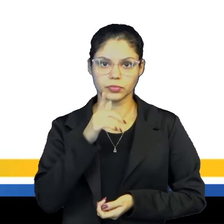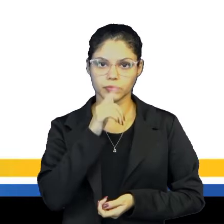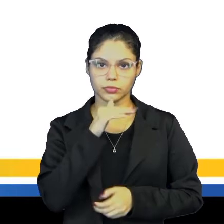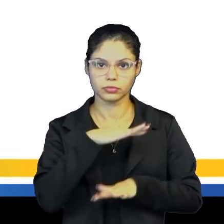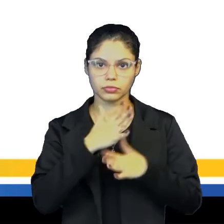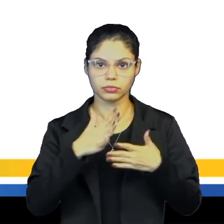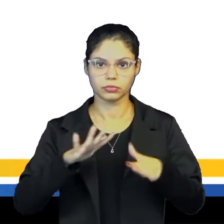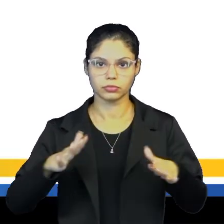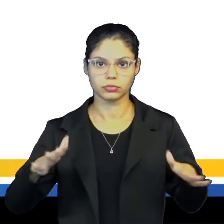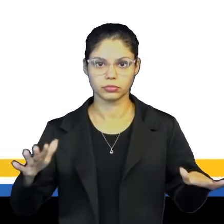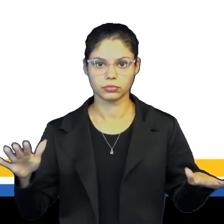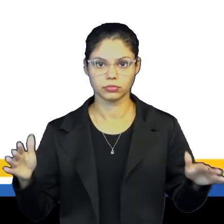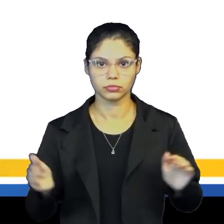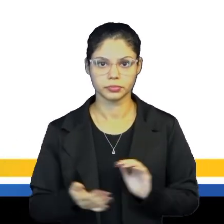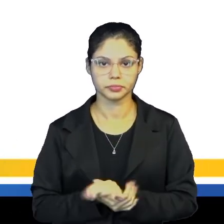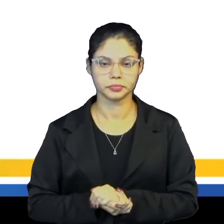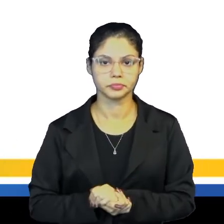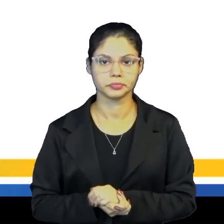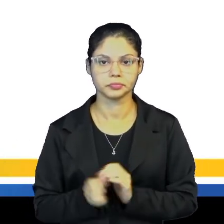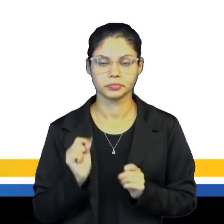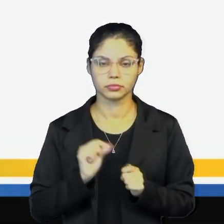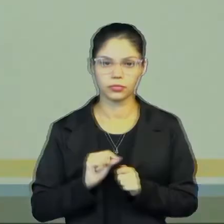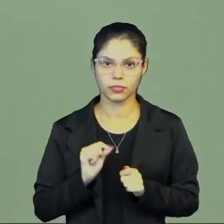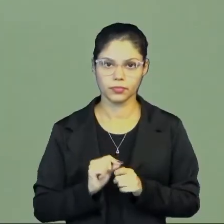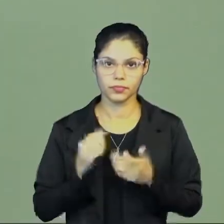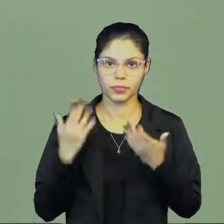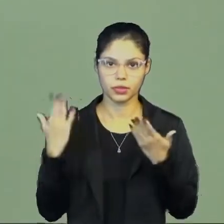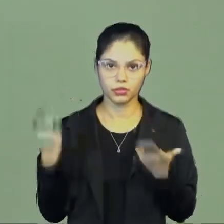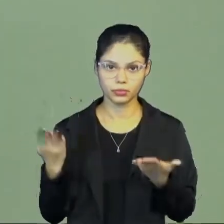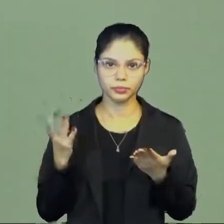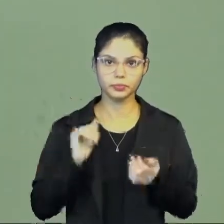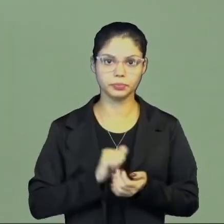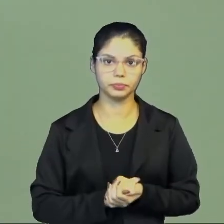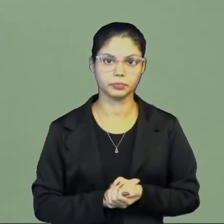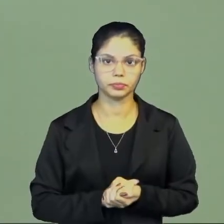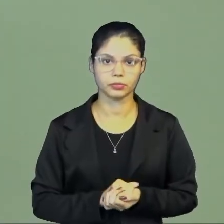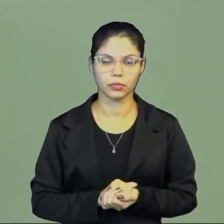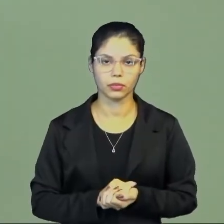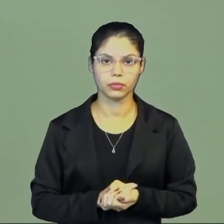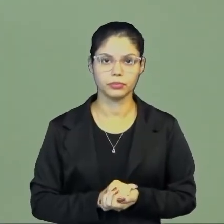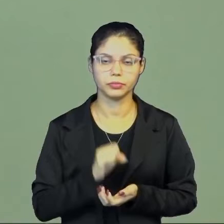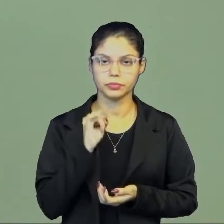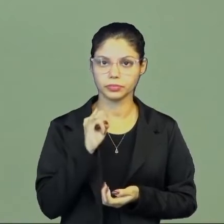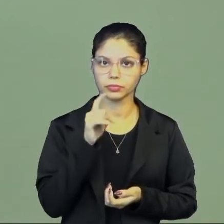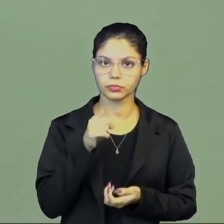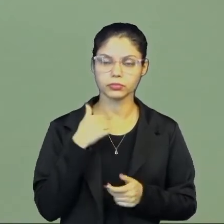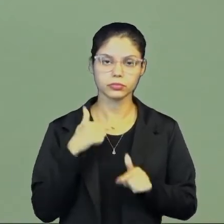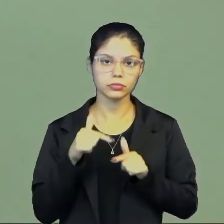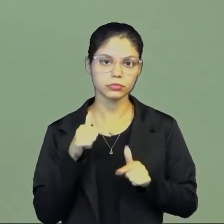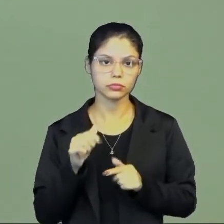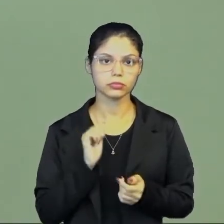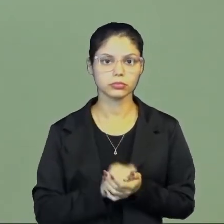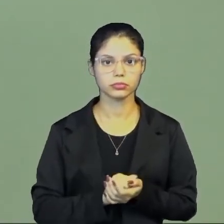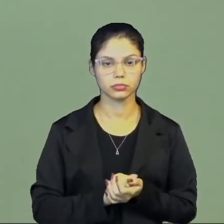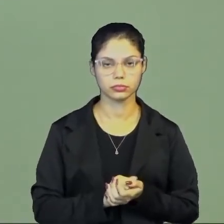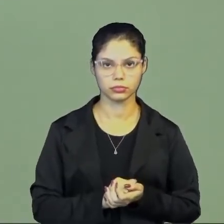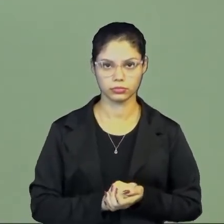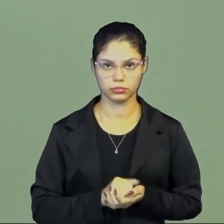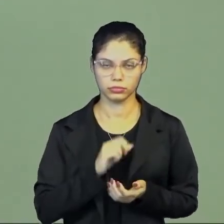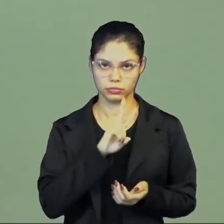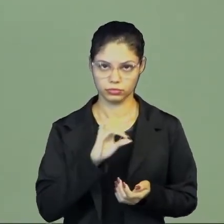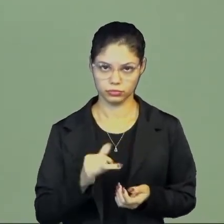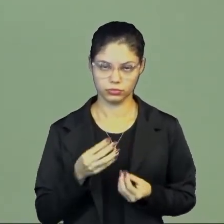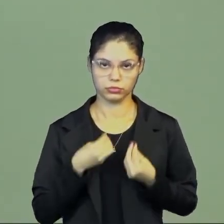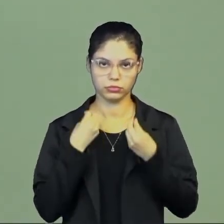mar, interessante, né? Então o formato da linha, se você trabalhar o formato da linha, ele